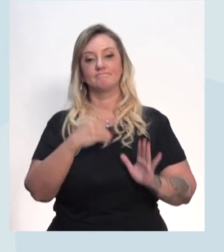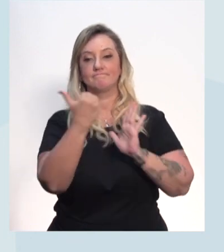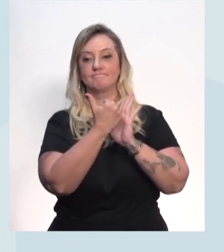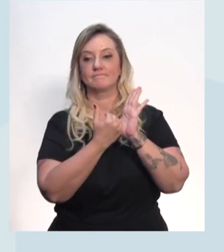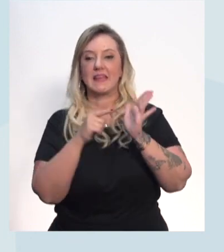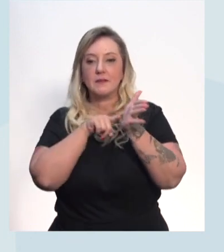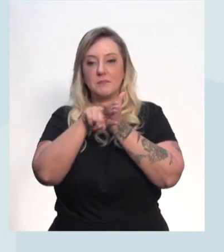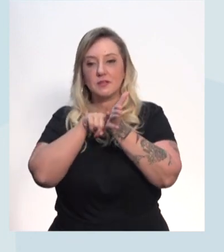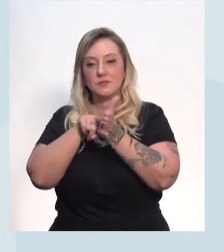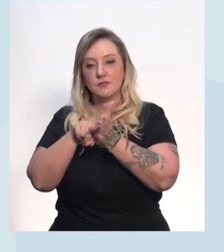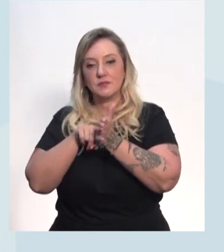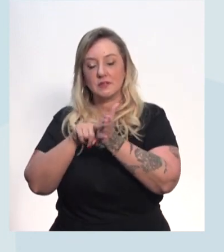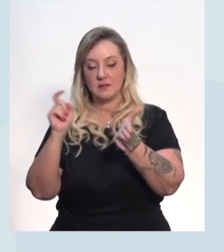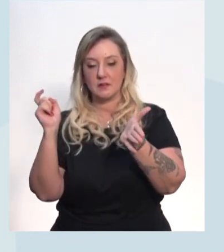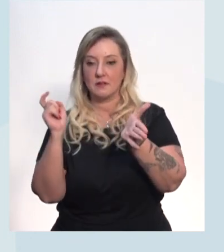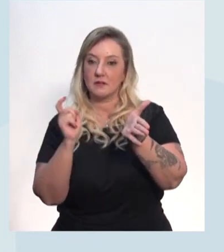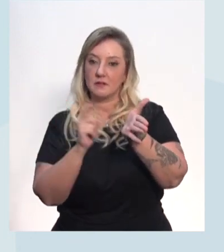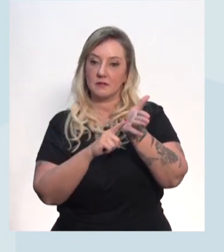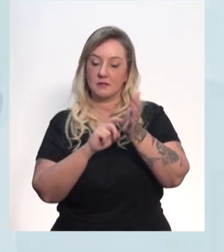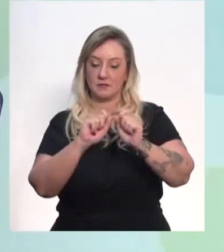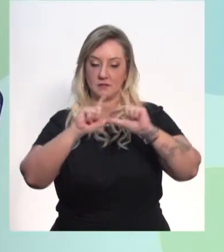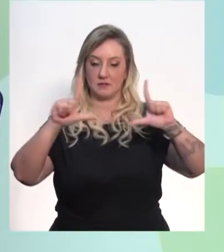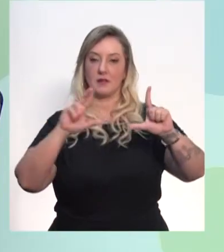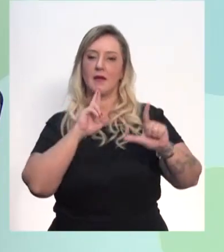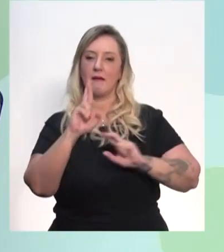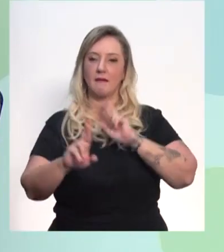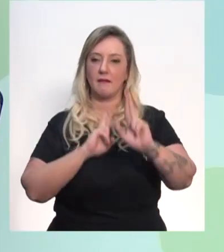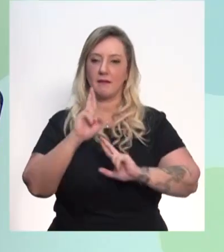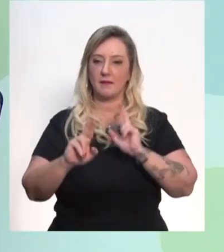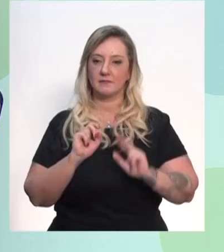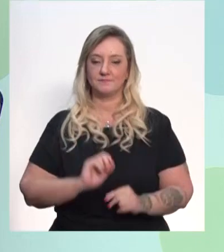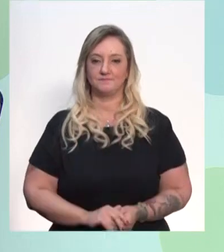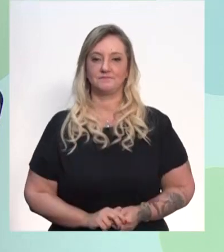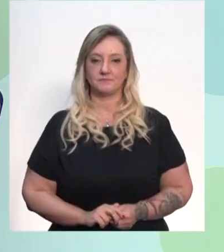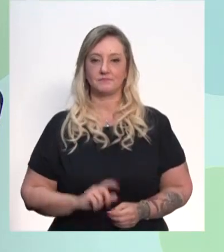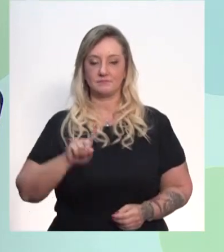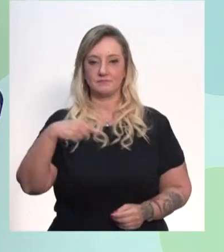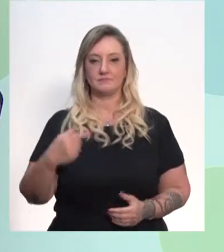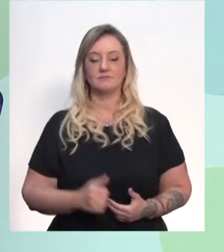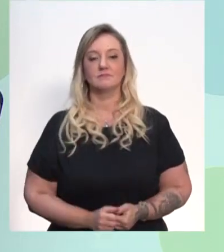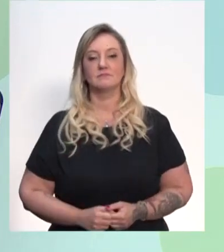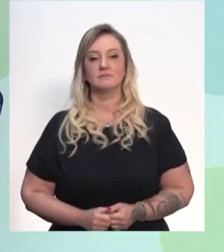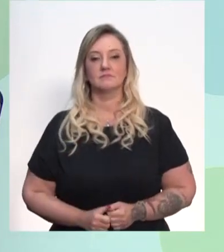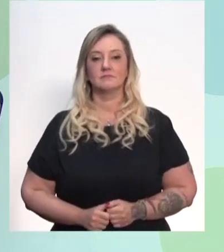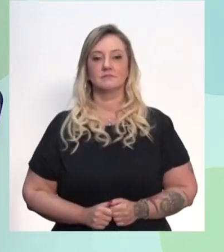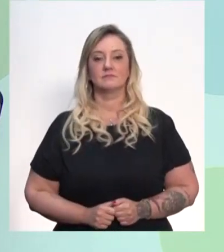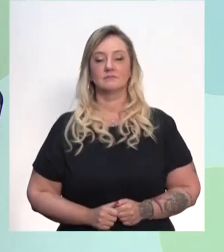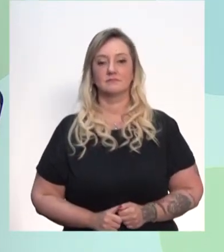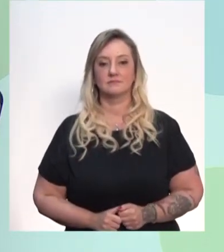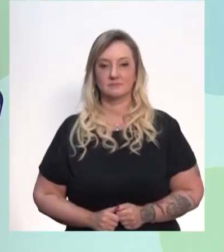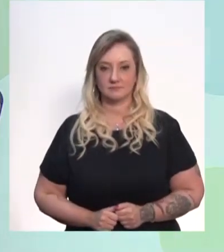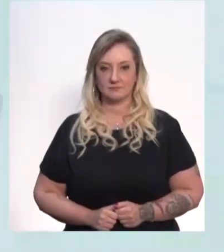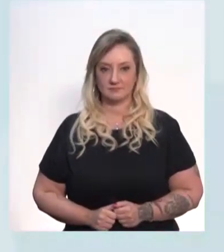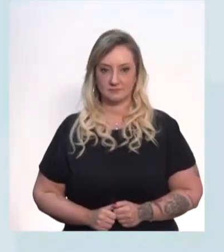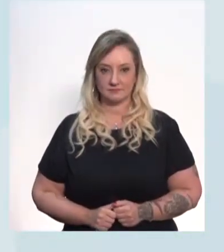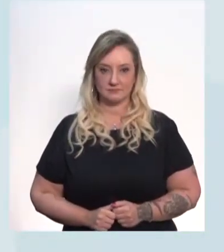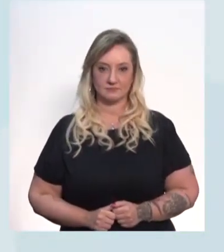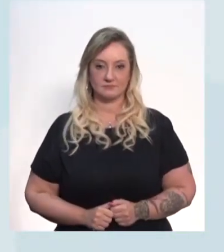ou pedir auxílio à diretoria. E apresentar as descobertas, né? Com certeza, compartilhar aí as descobertas,